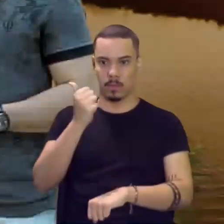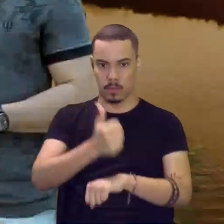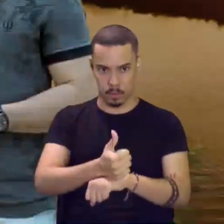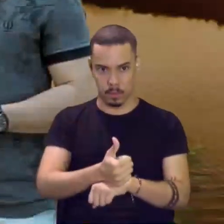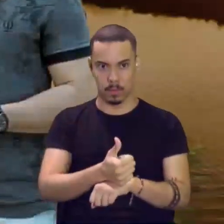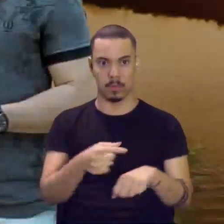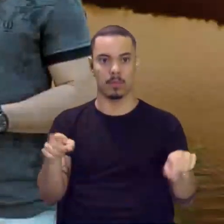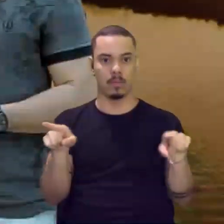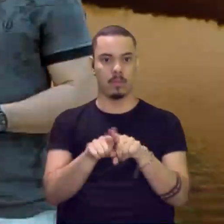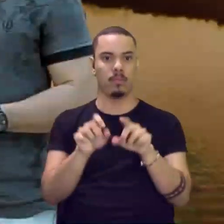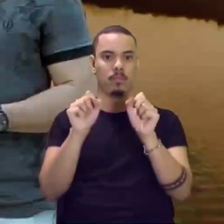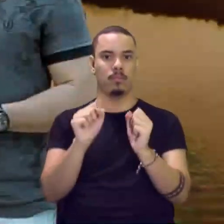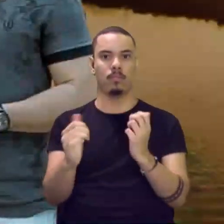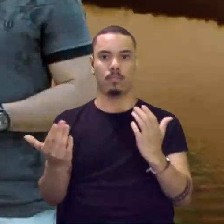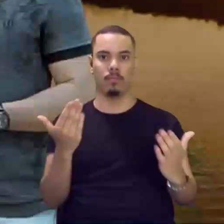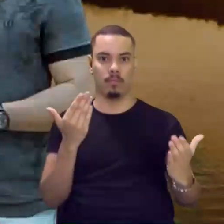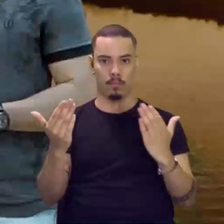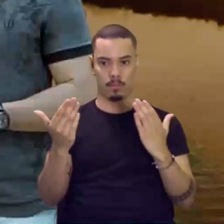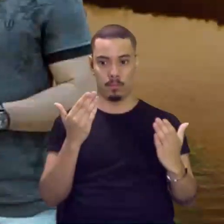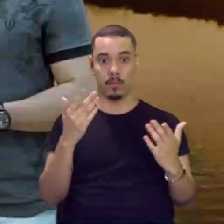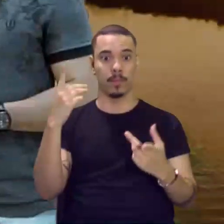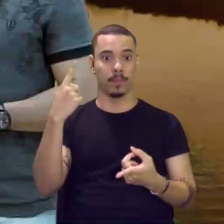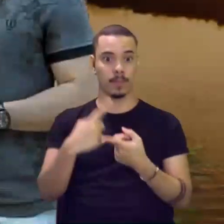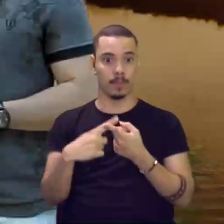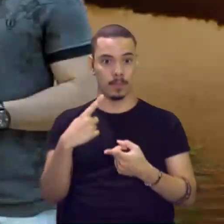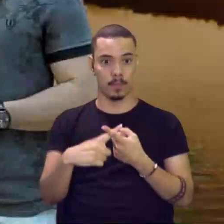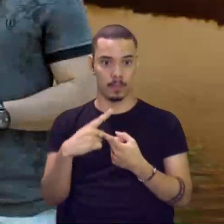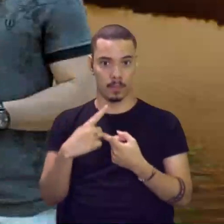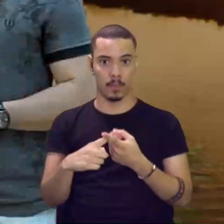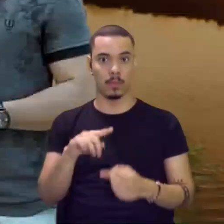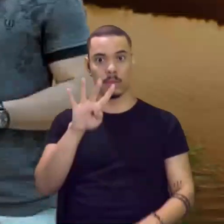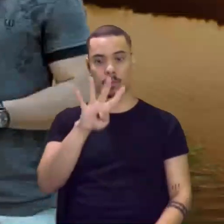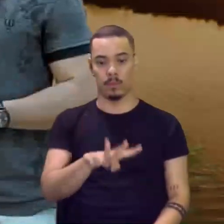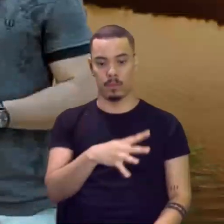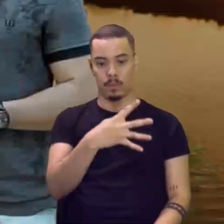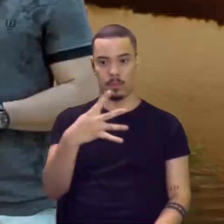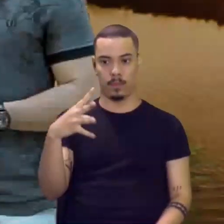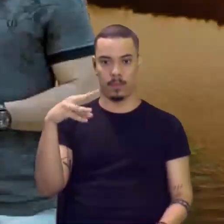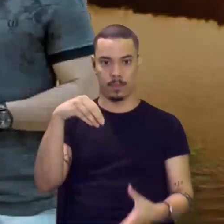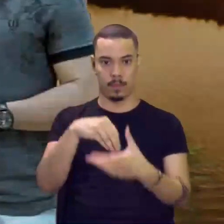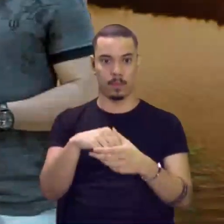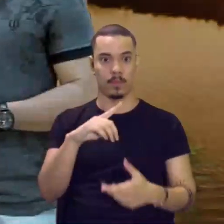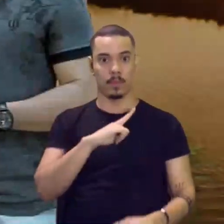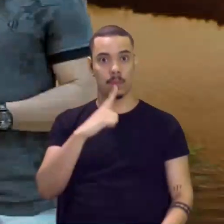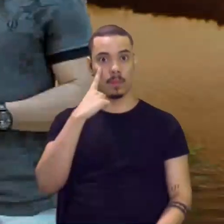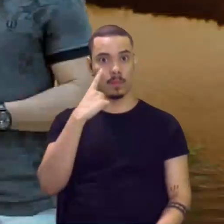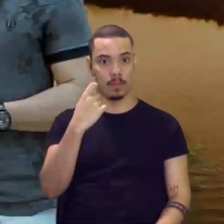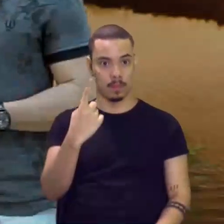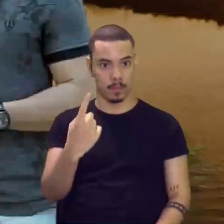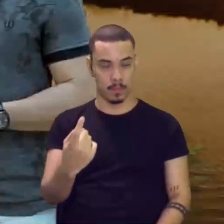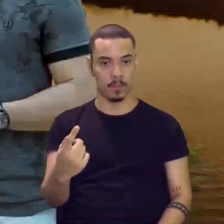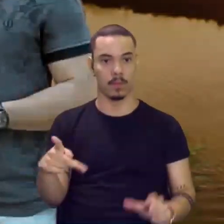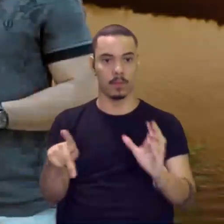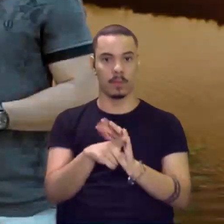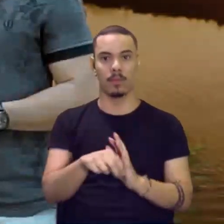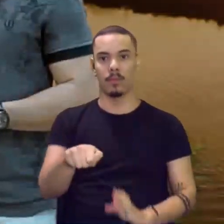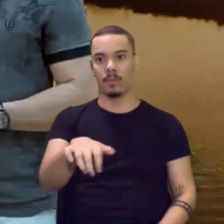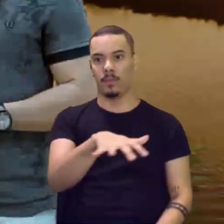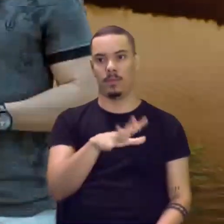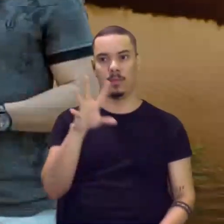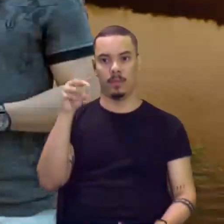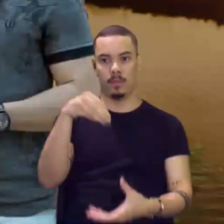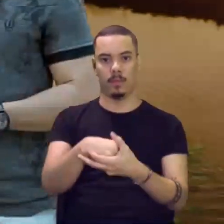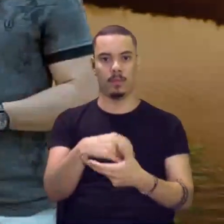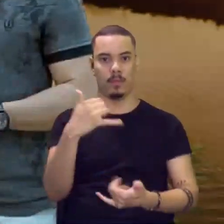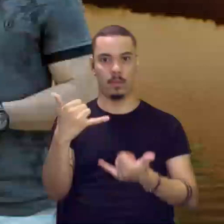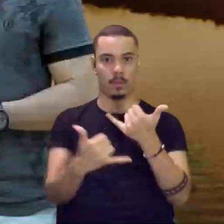também pode ser comparado a um jogo de xadrez, porque o jogo de xadrez ele envolve o interesse de território dentro daquele jogo,